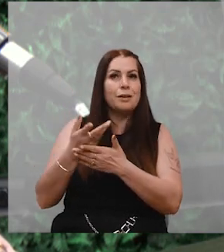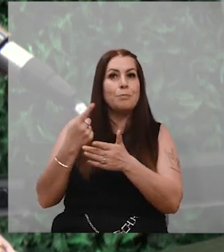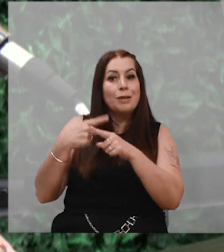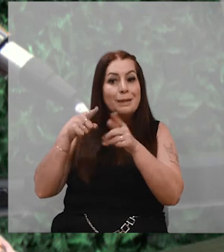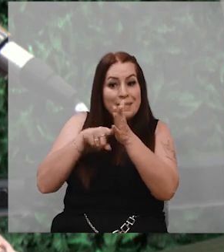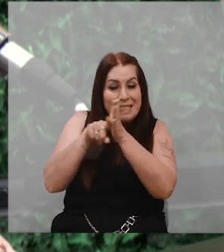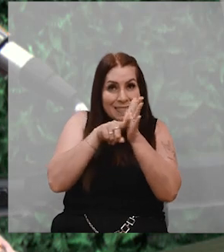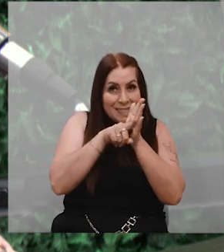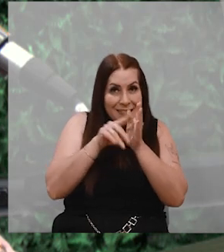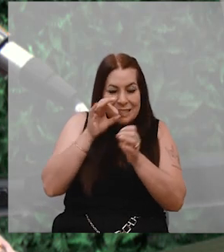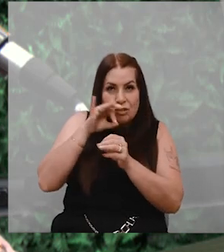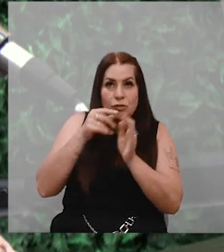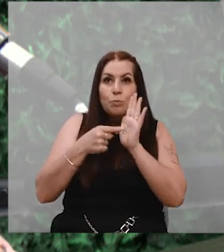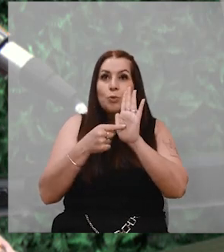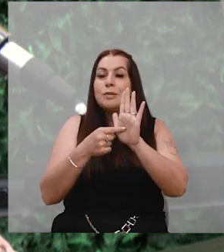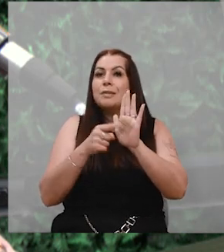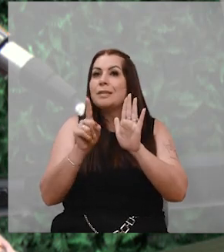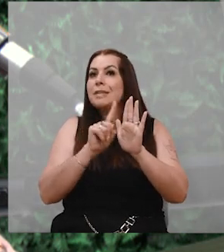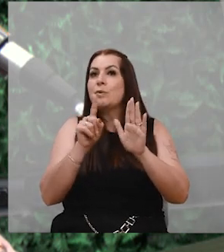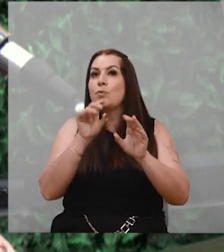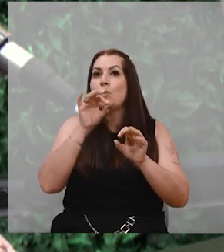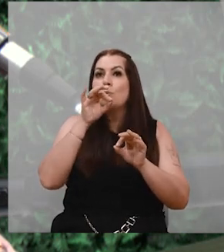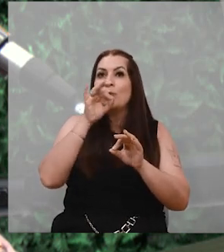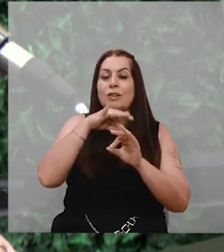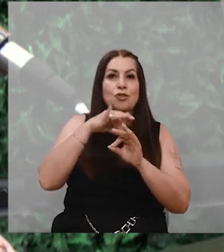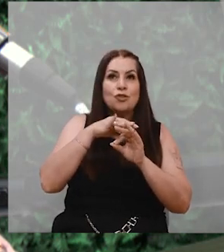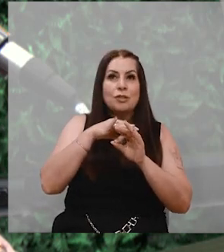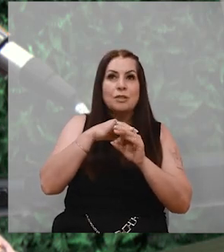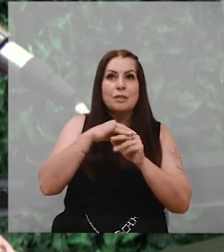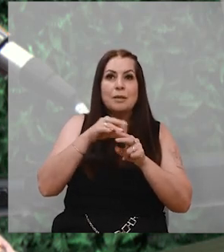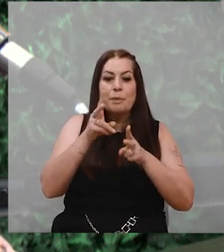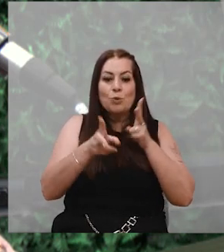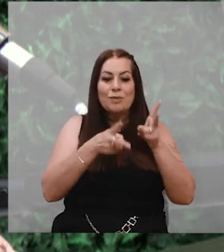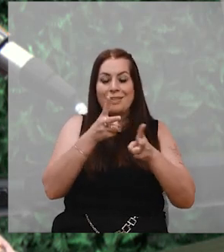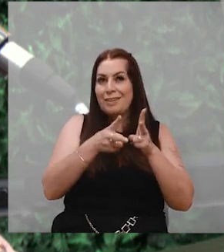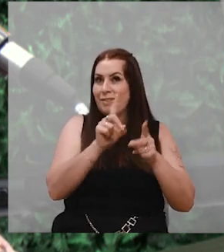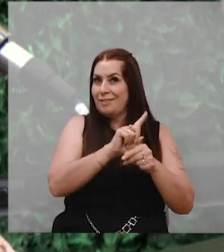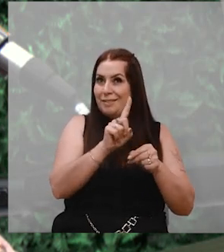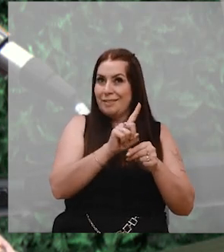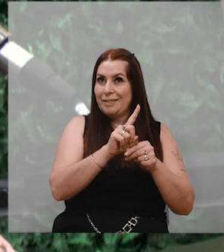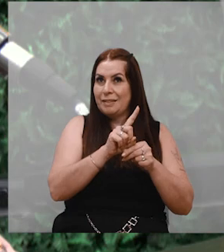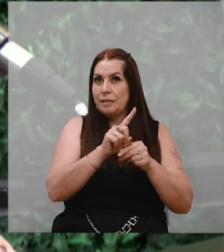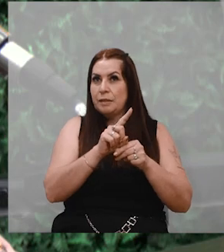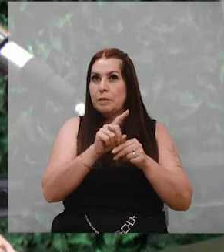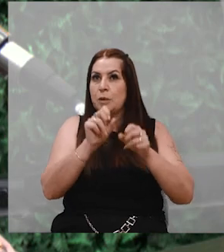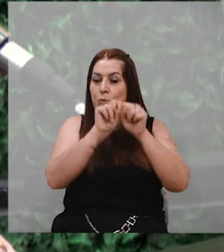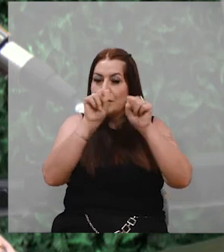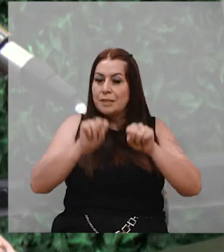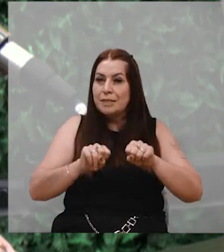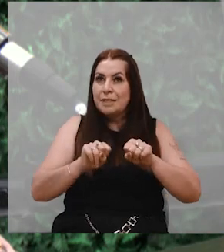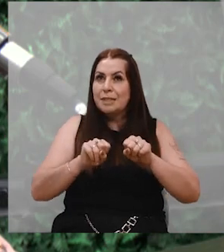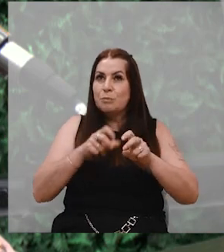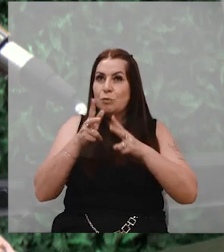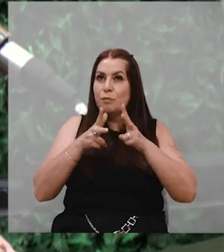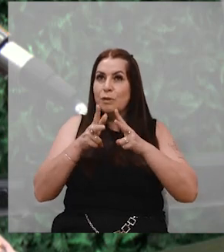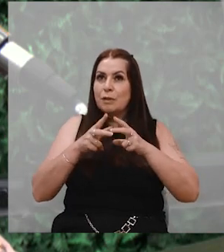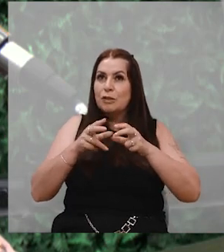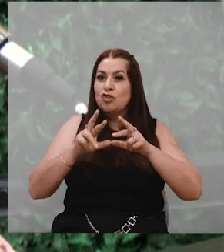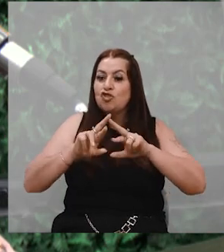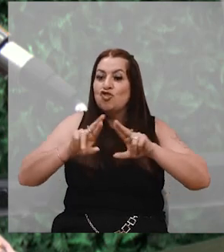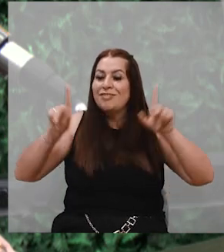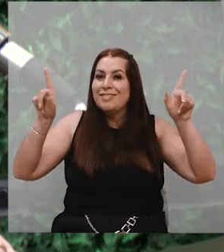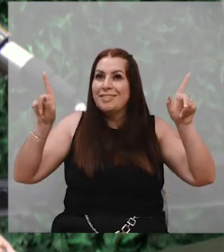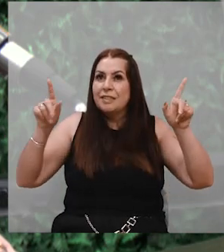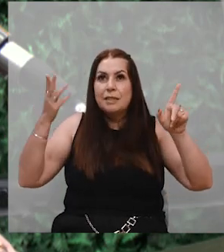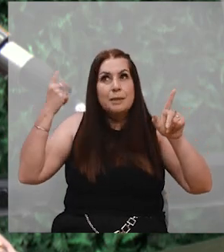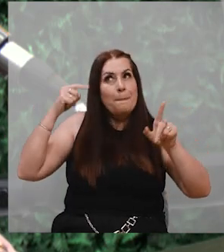ele pesquisa Caxias mostrando não a Caxias pelos trilhos do trem, mas a Caxias por um sistema viário muito complexo